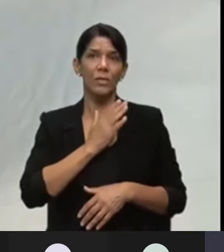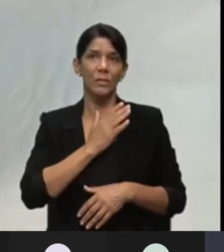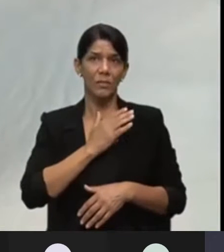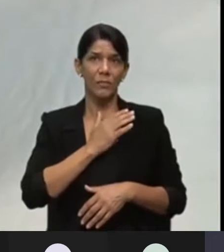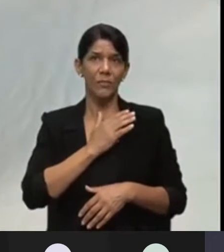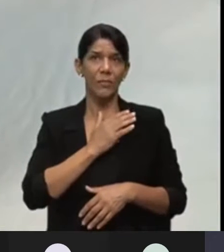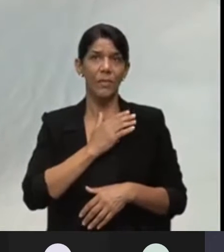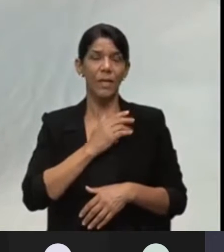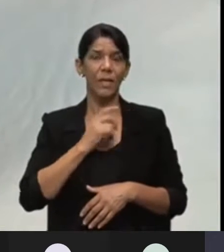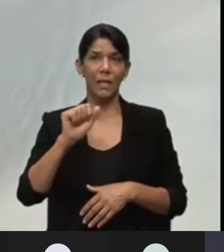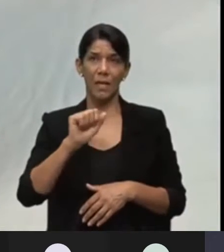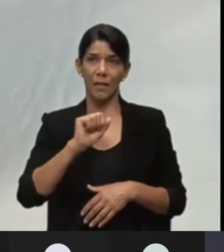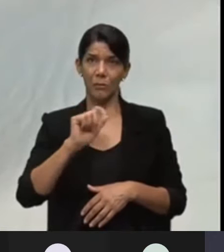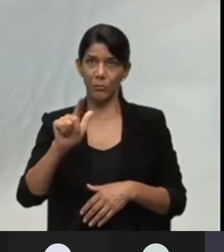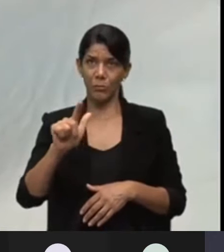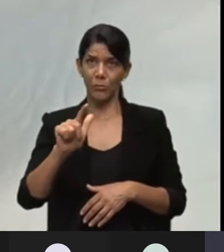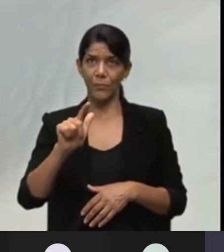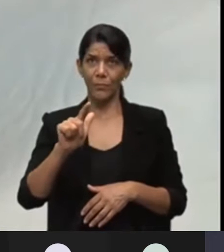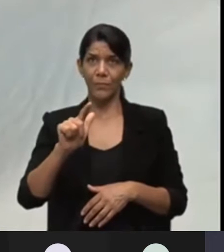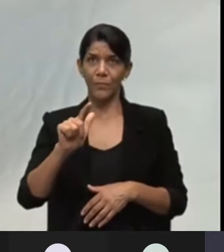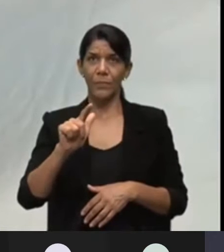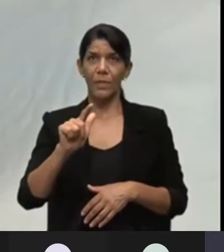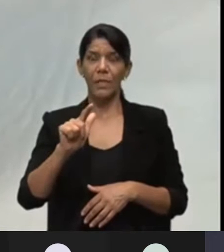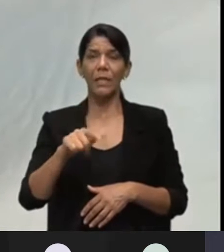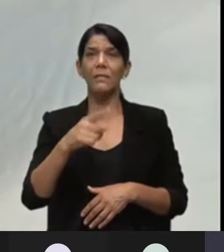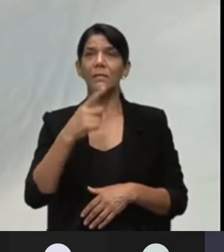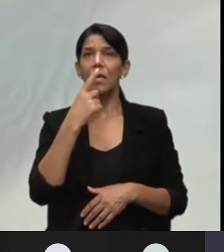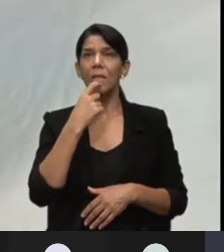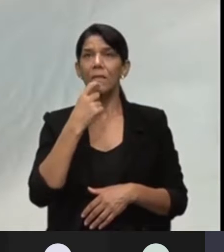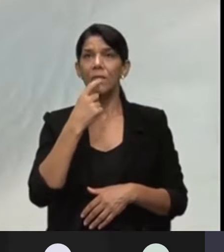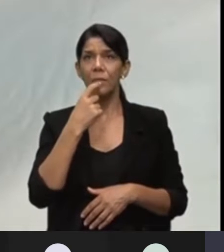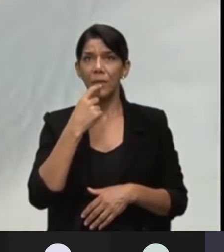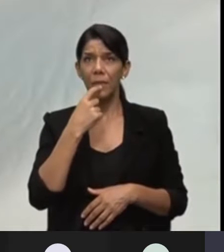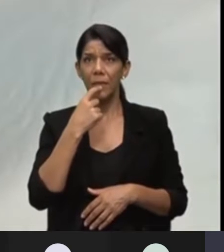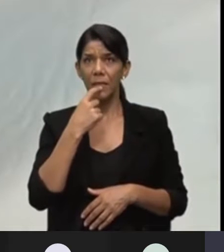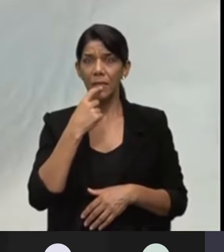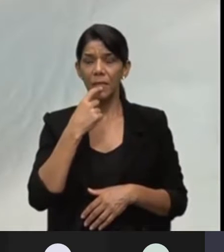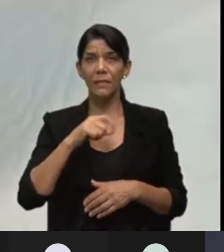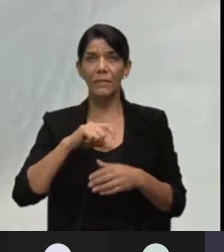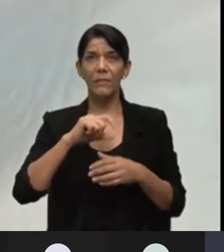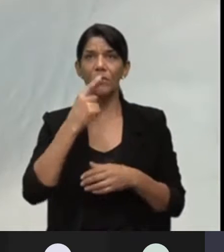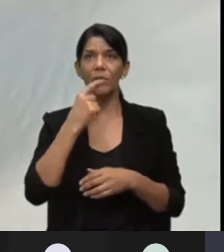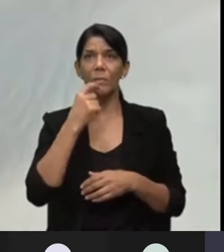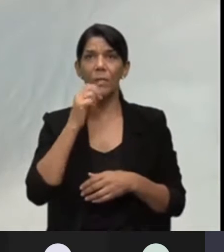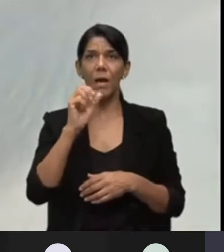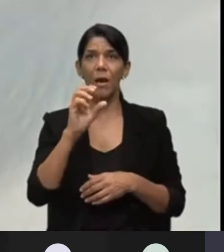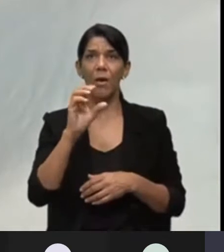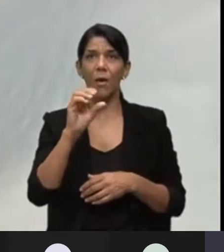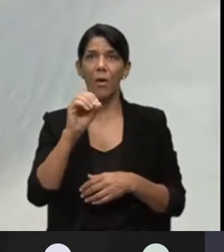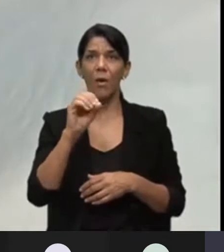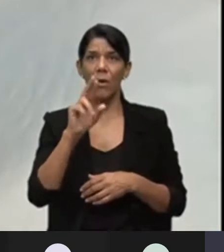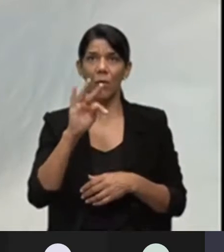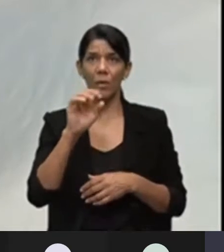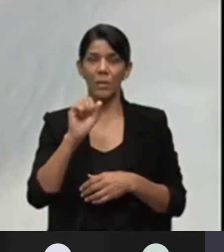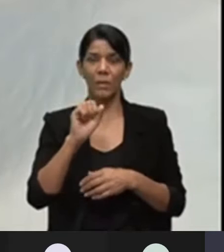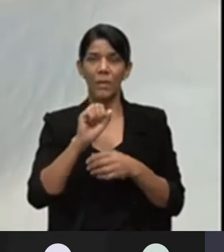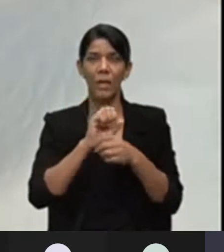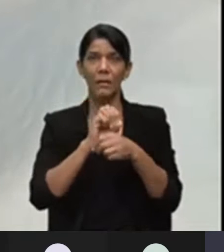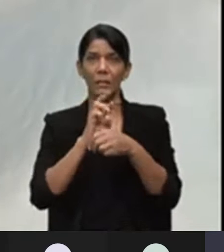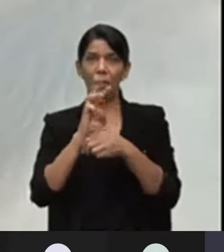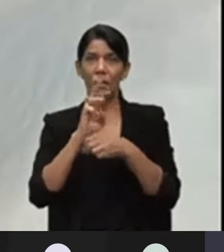coração. Essa daí, né, aí que nós temos nessa região, aí a aorta, arco aórtico, aí